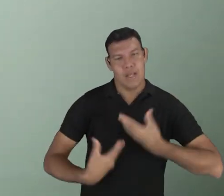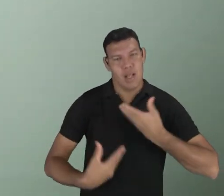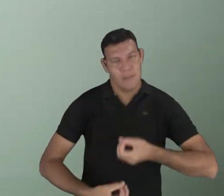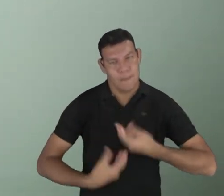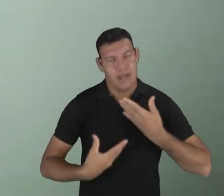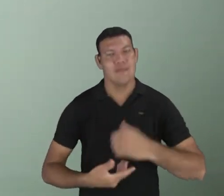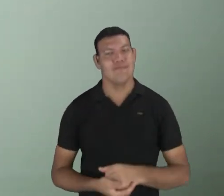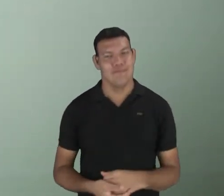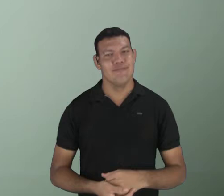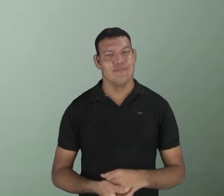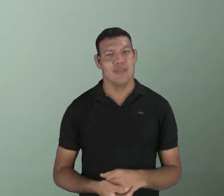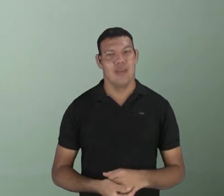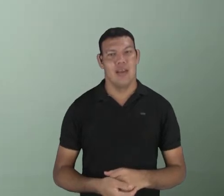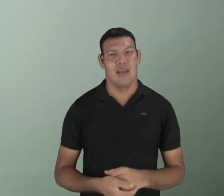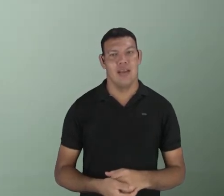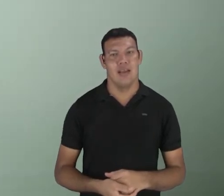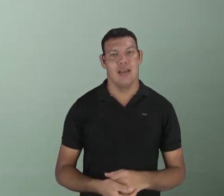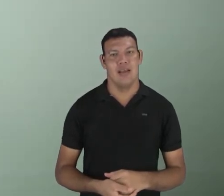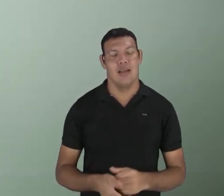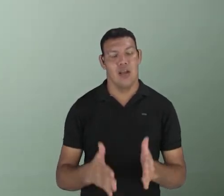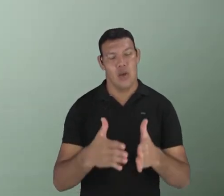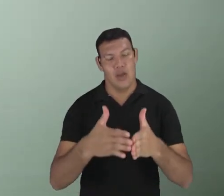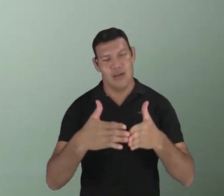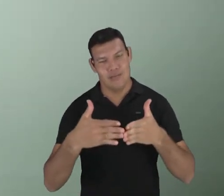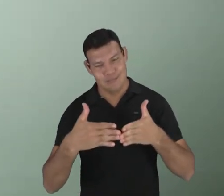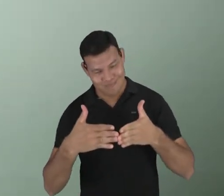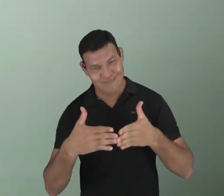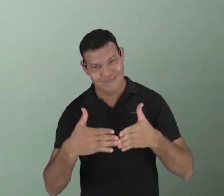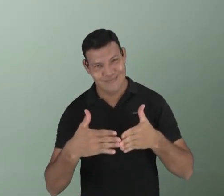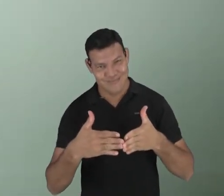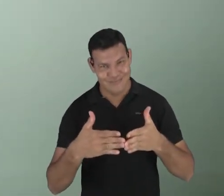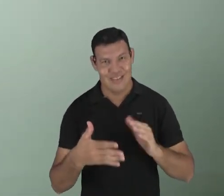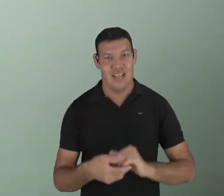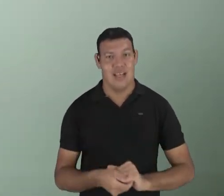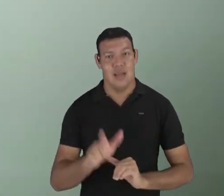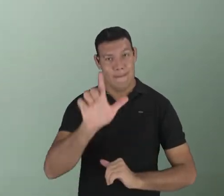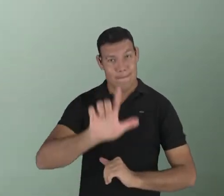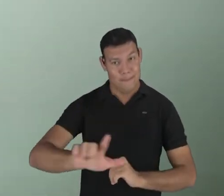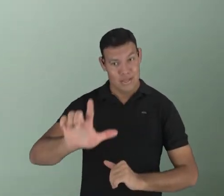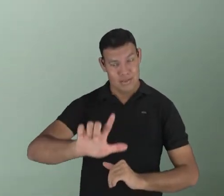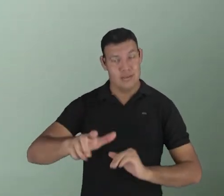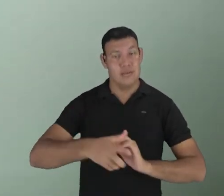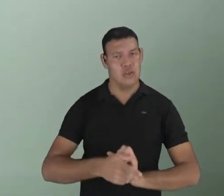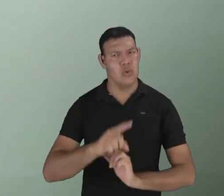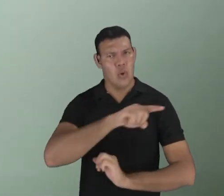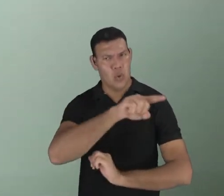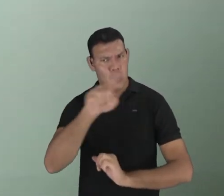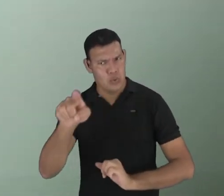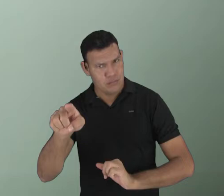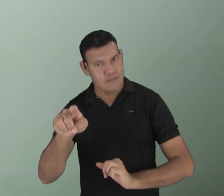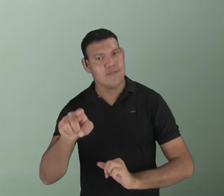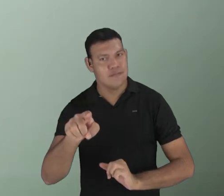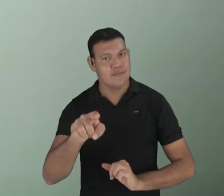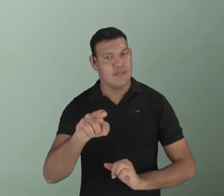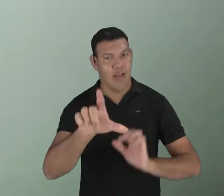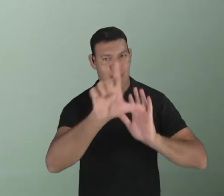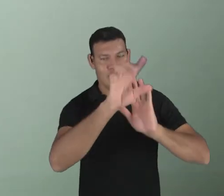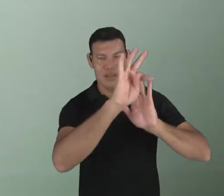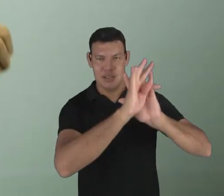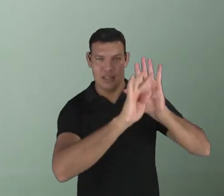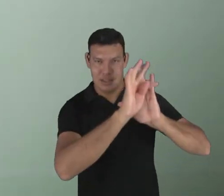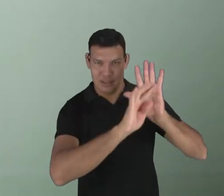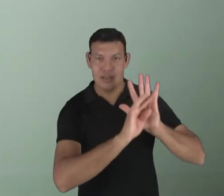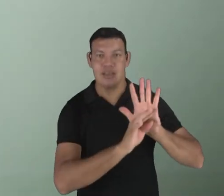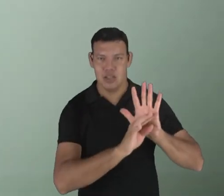É igual aquele ditado que as pessoas dizem, com a licença literária. Nos textos literários, você pode trabalhar